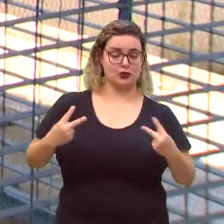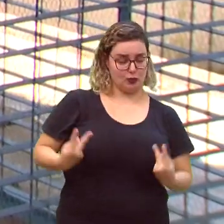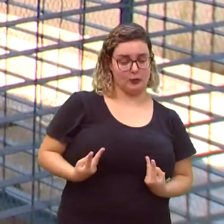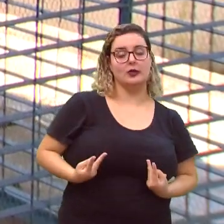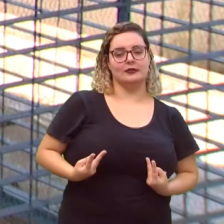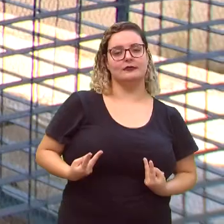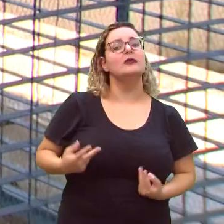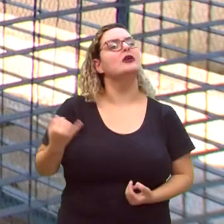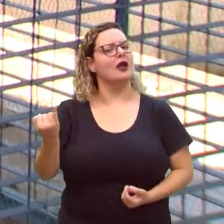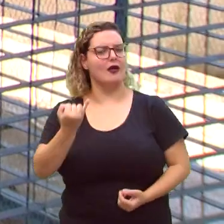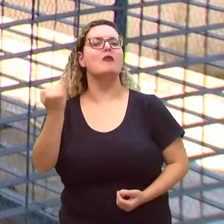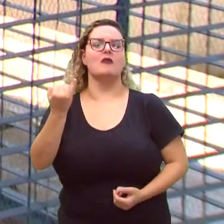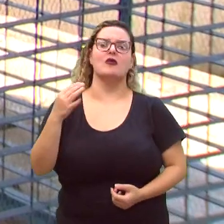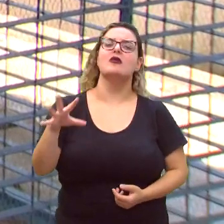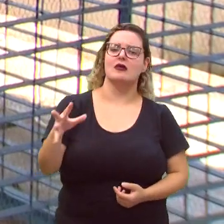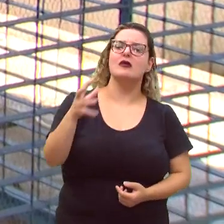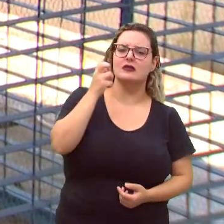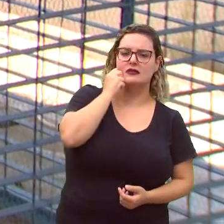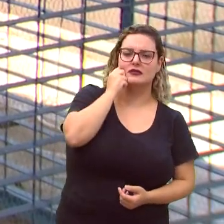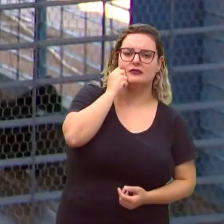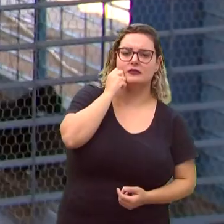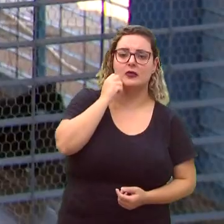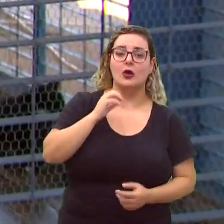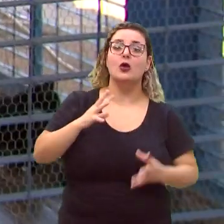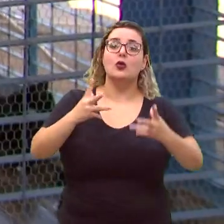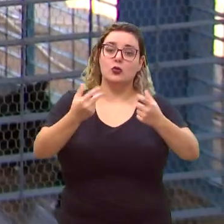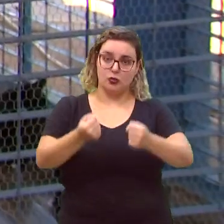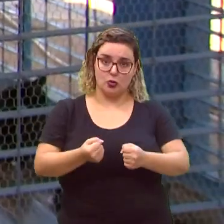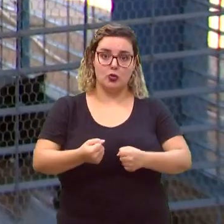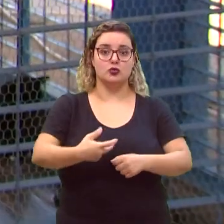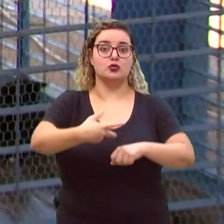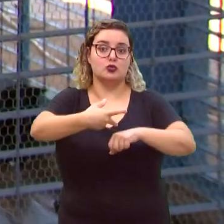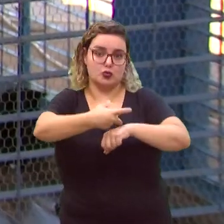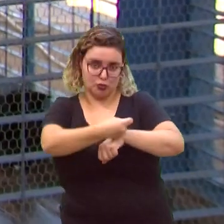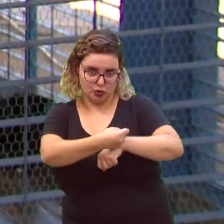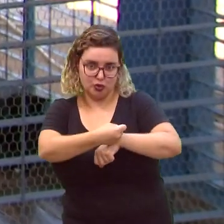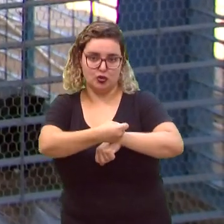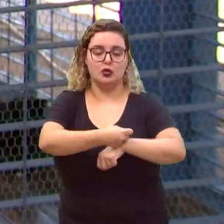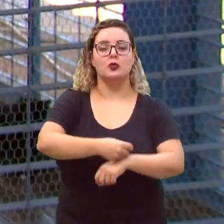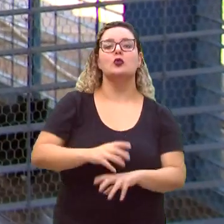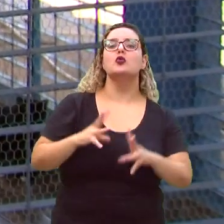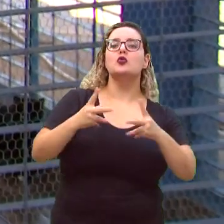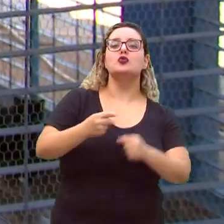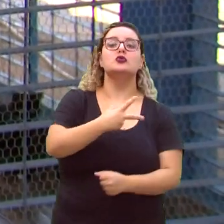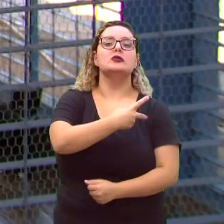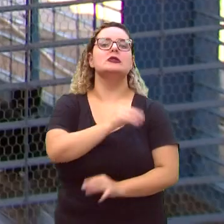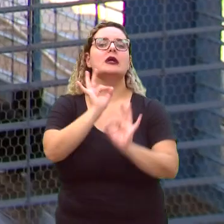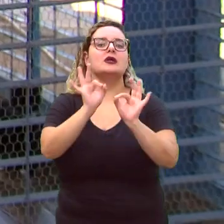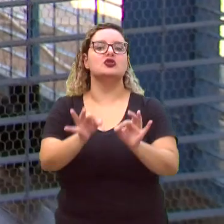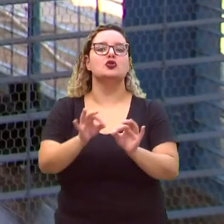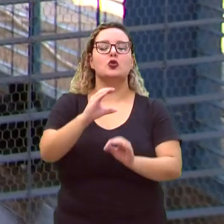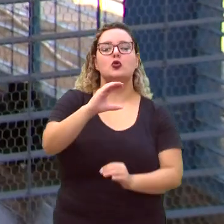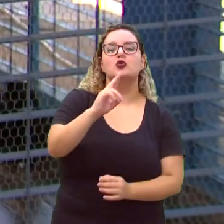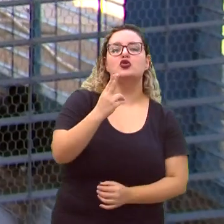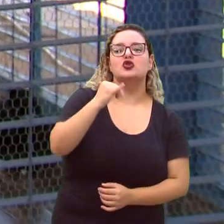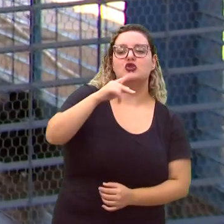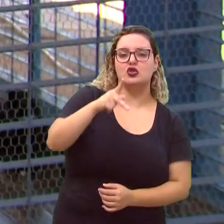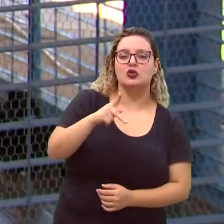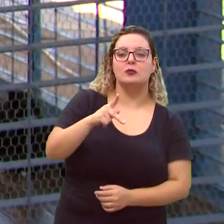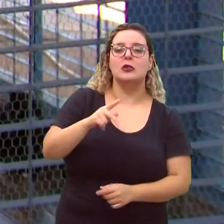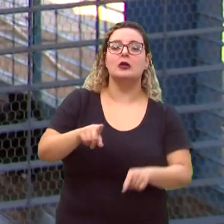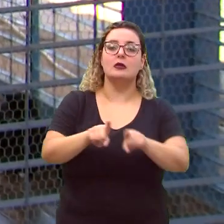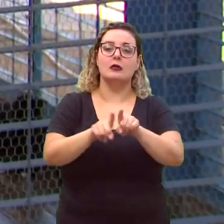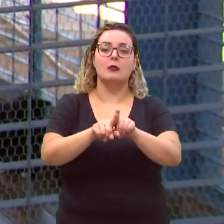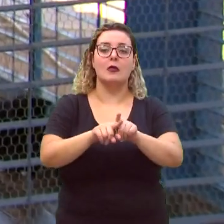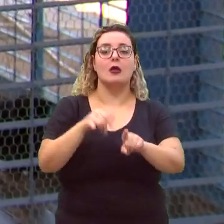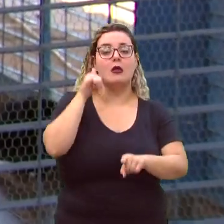humano. Então eu acho muito importante adotar assim. Saindo daqui chipado, castrados e vacinados. É uma forma também esse chip de